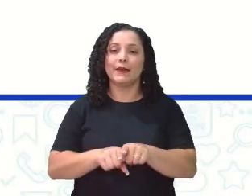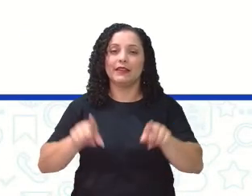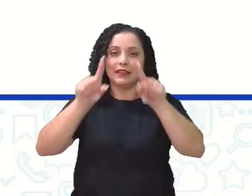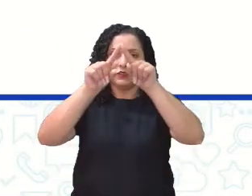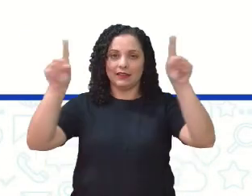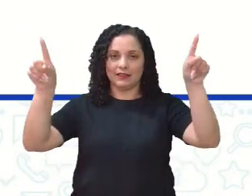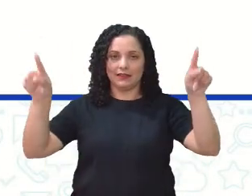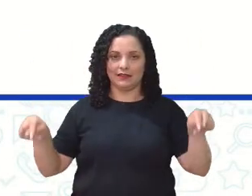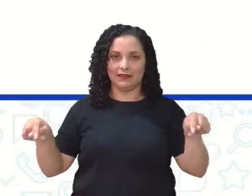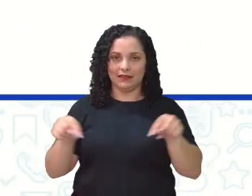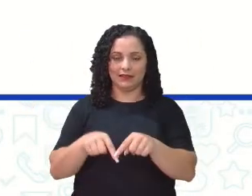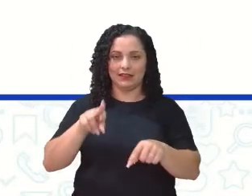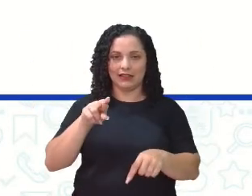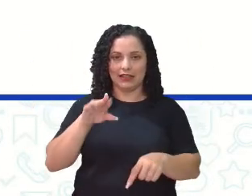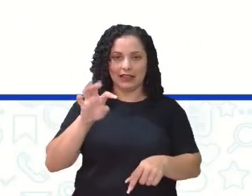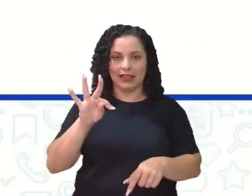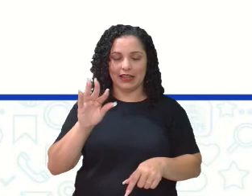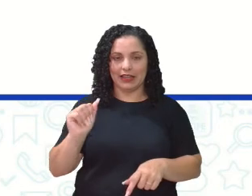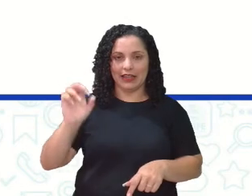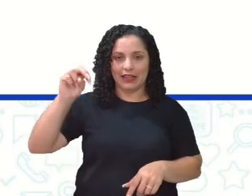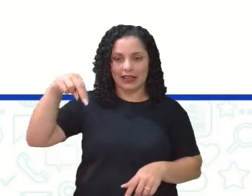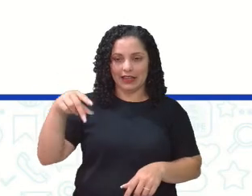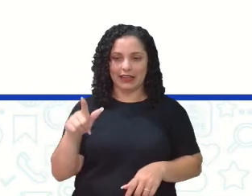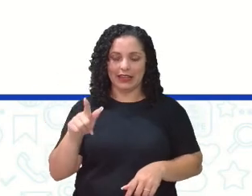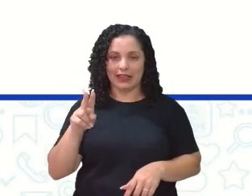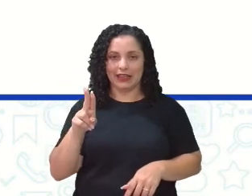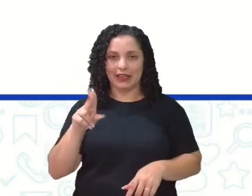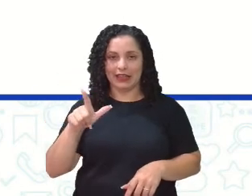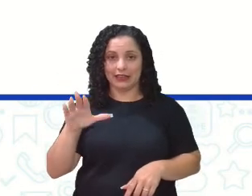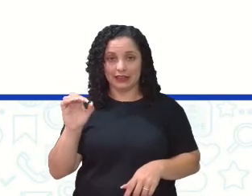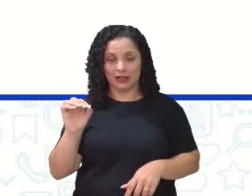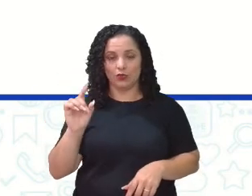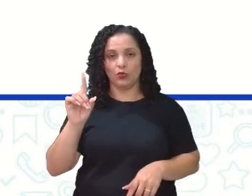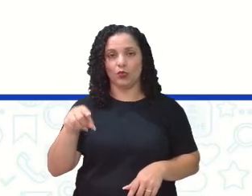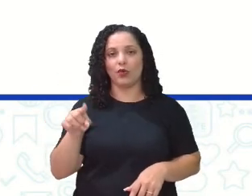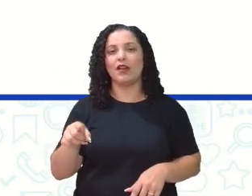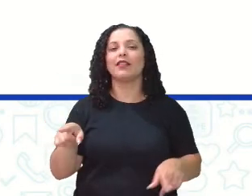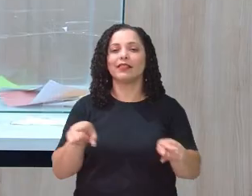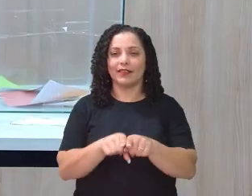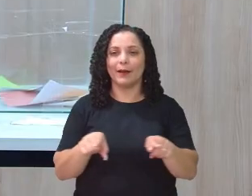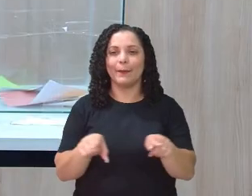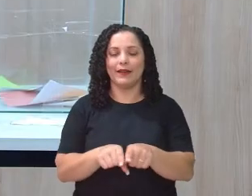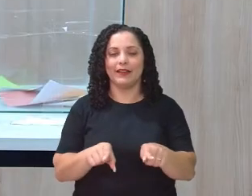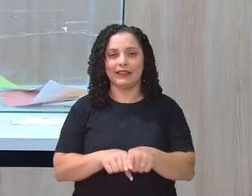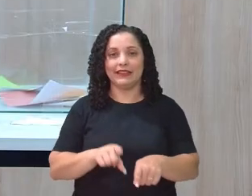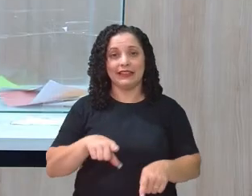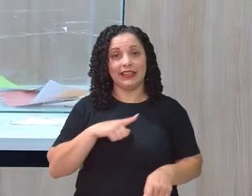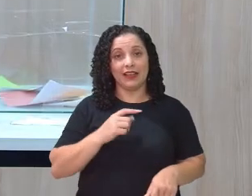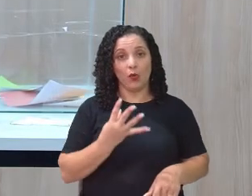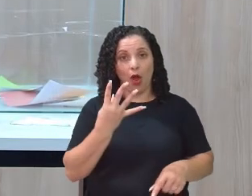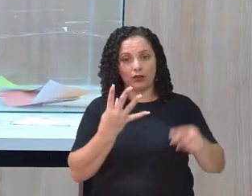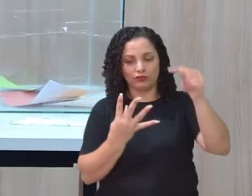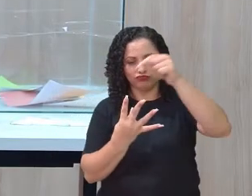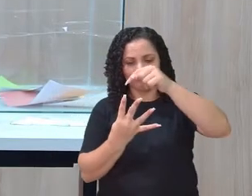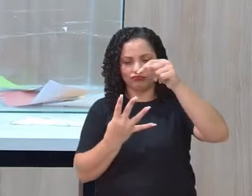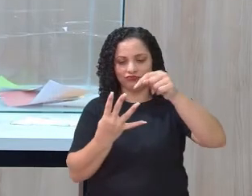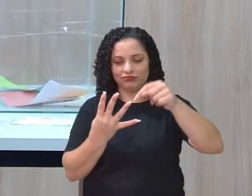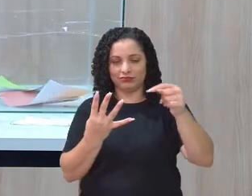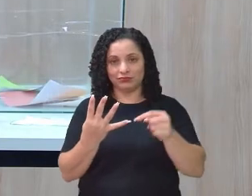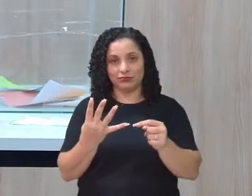quadrilátero, certo? Outro tipozinho de quadrilátero. Pode ver aí que é um polígono que tem 4 lados,